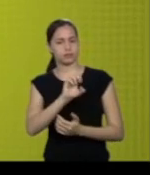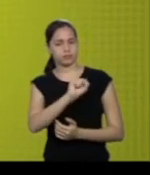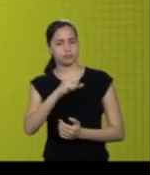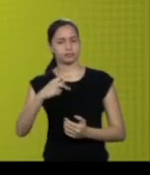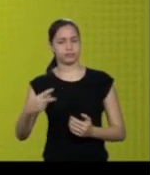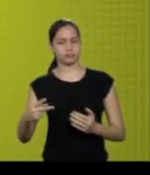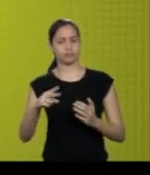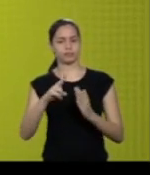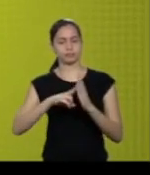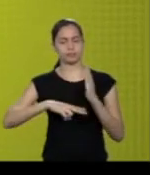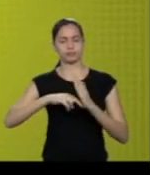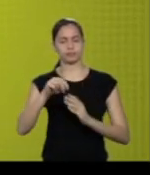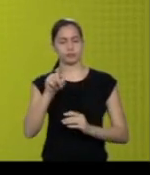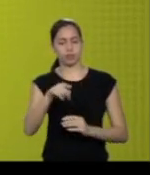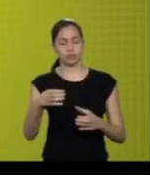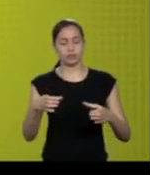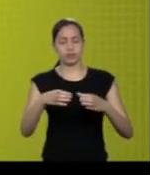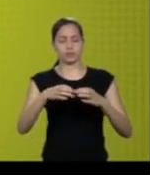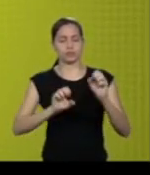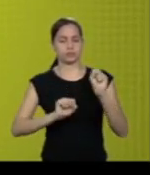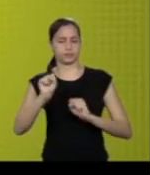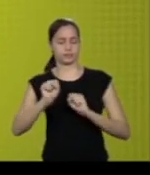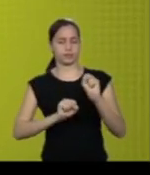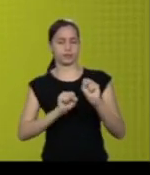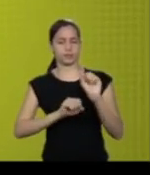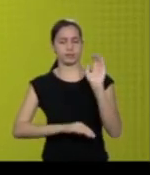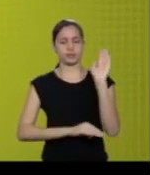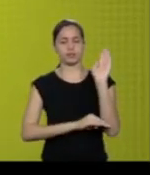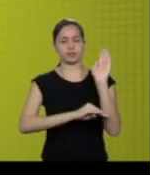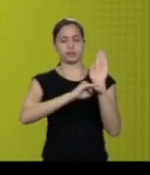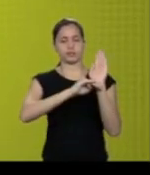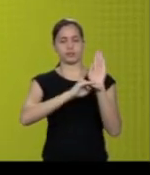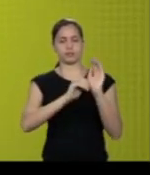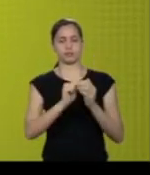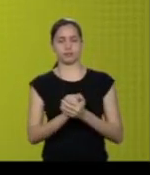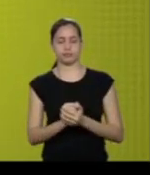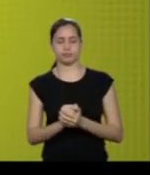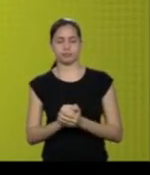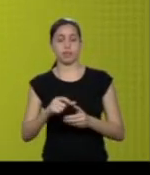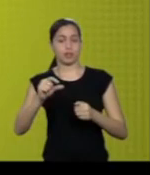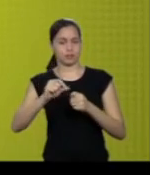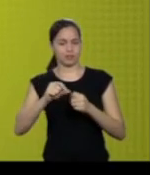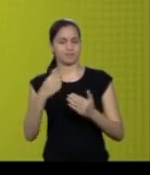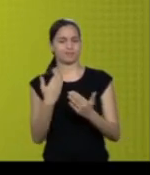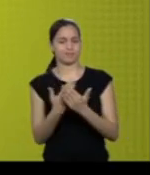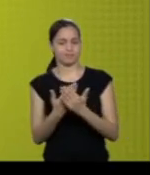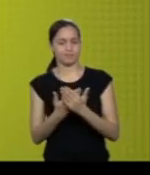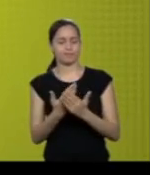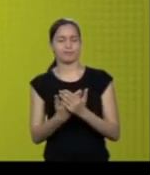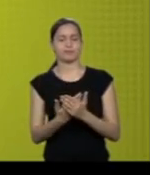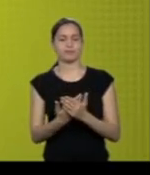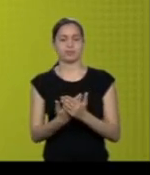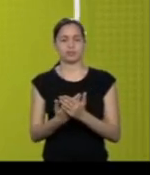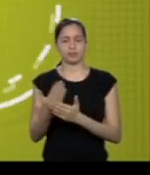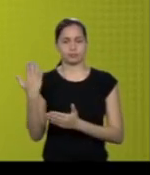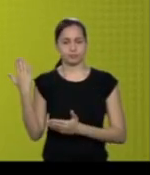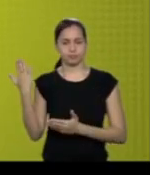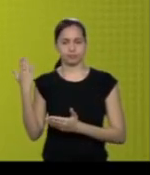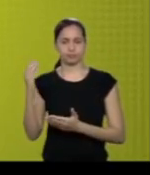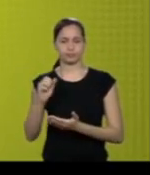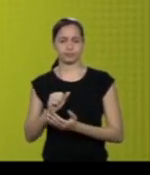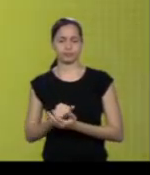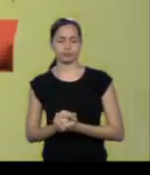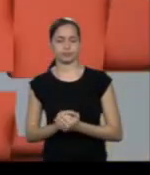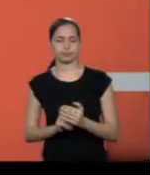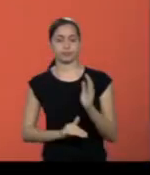unidade. Você vai fazer parte da empresa de elevadores, Eleva Tudo, e vai realizar estudos e simulações durante a instalação de um